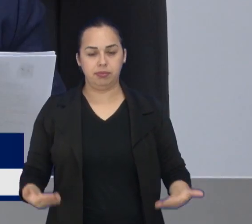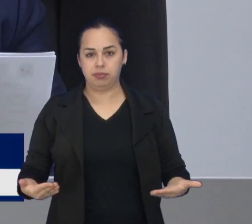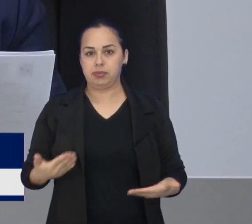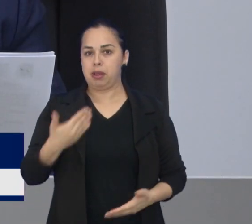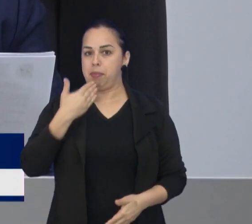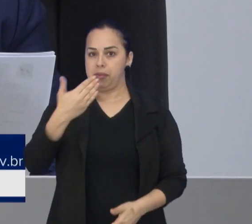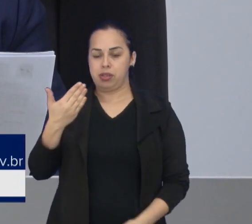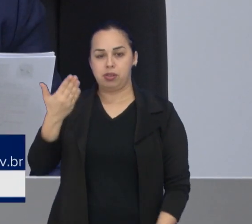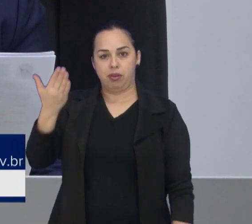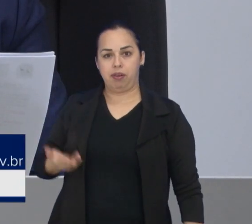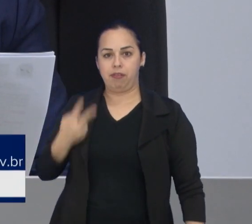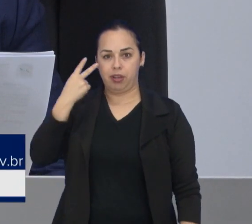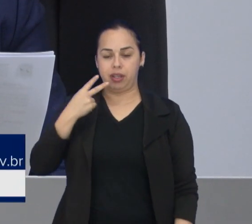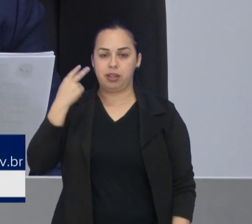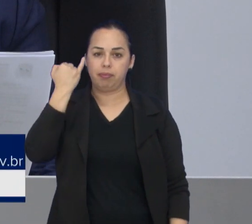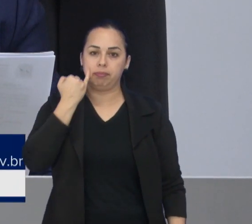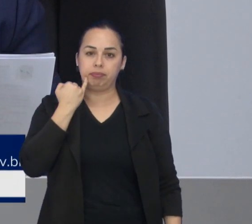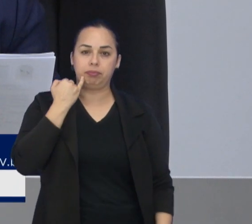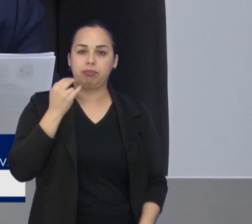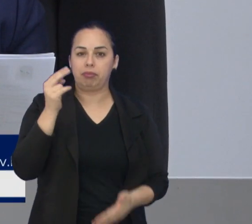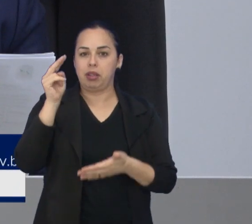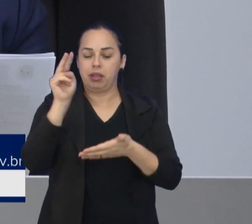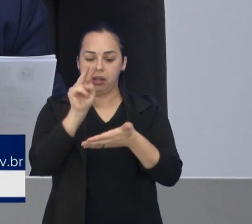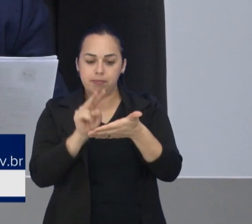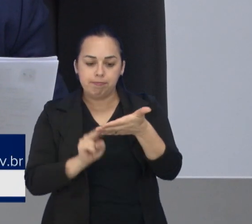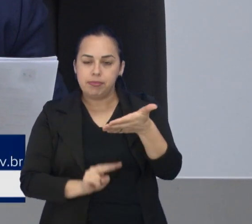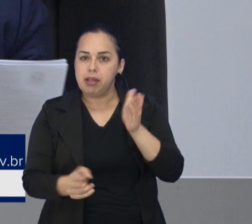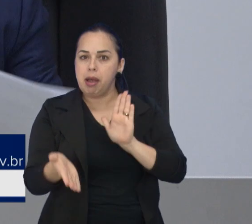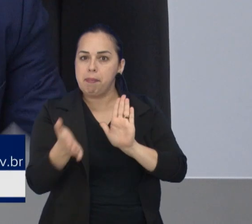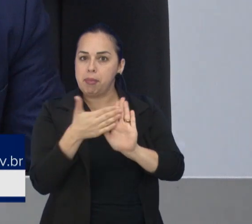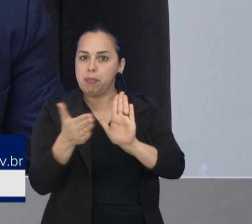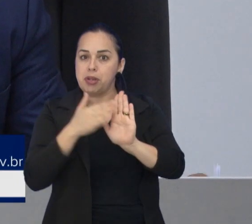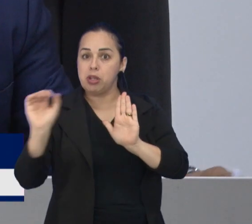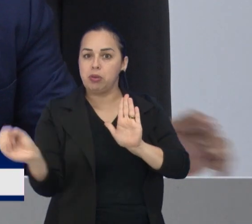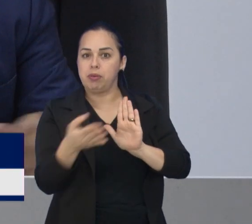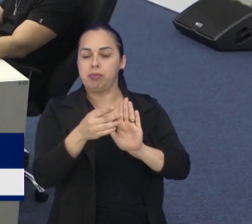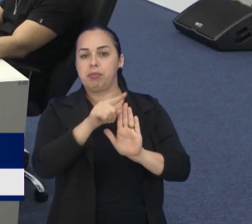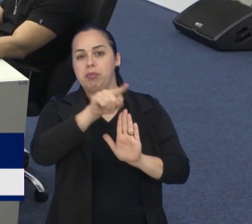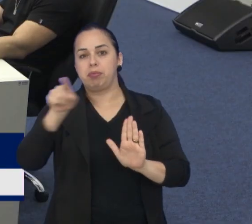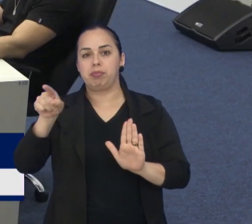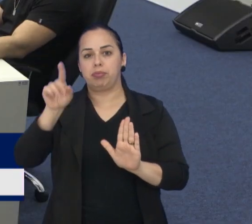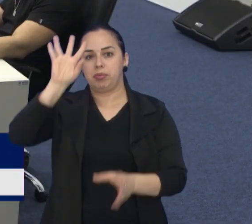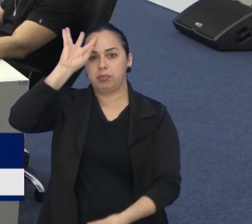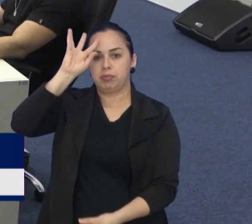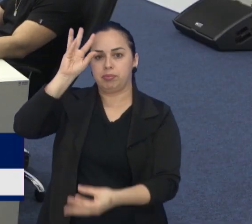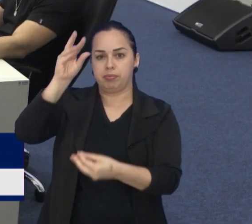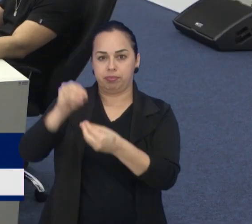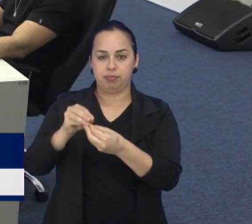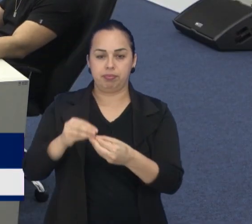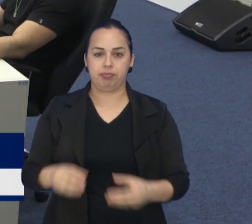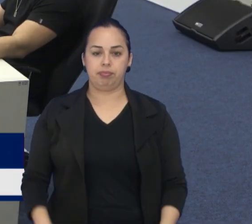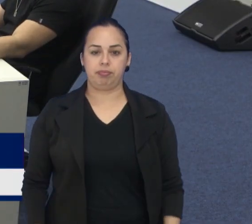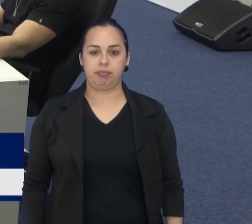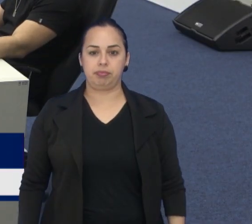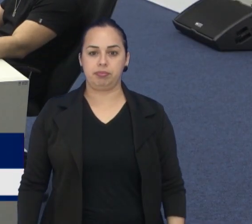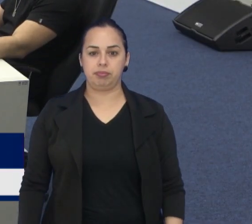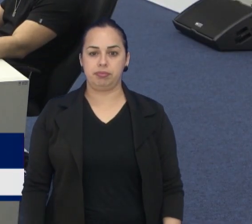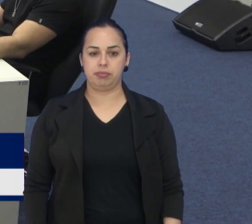Solicito ao novo vereador Zé Luiz Nunes que faça a leitura dos processos novos para a ciência dos nobres vereadores.